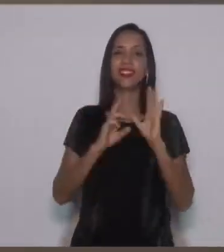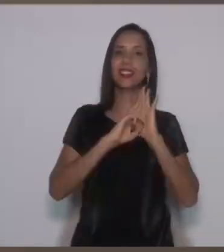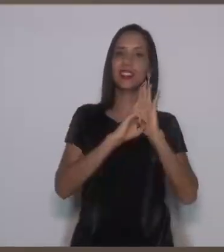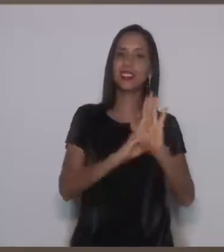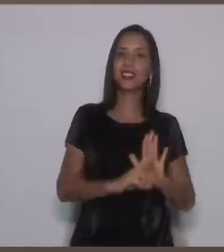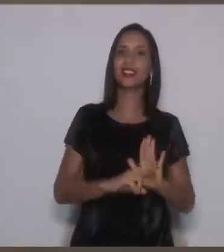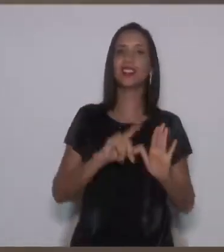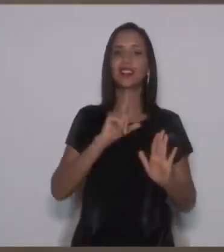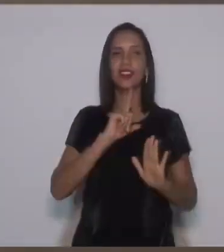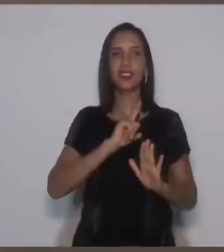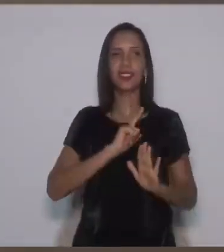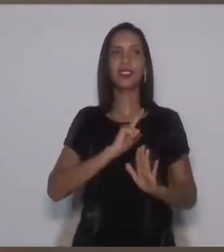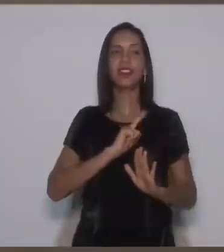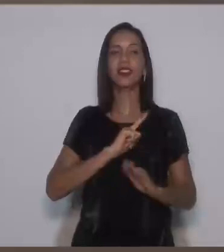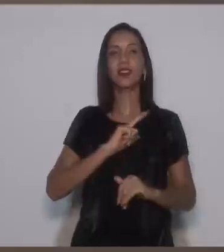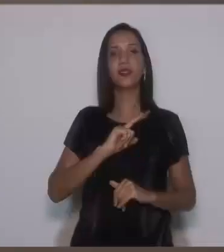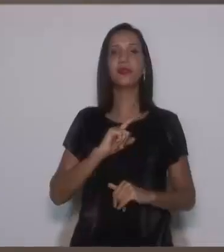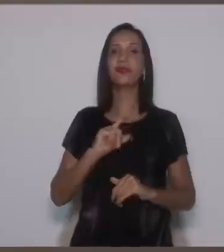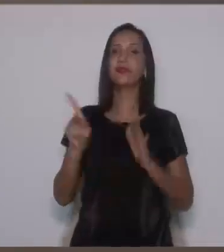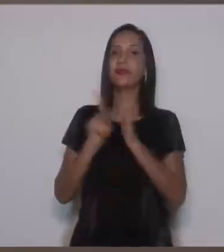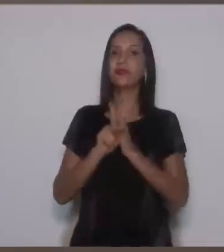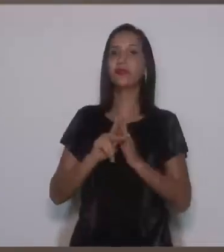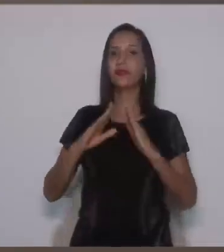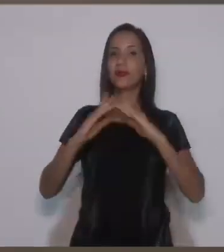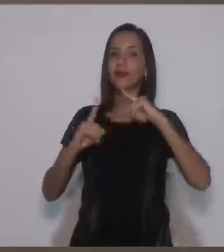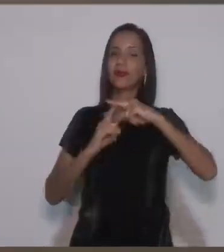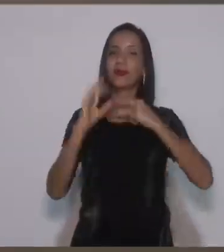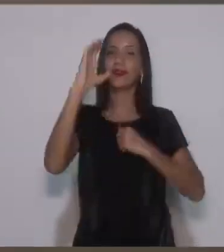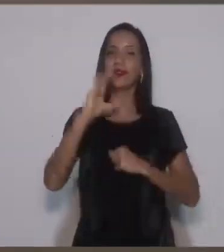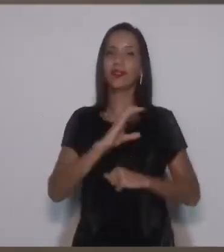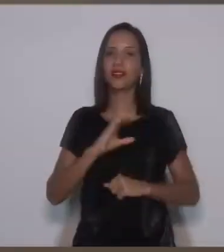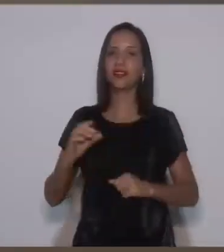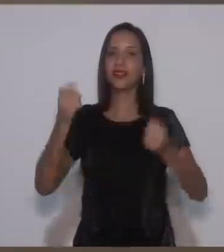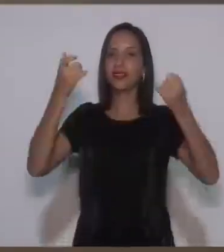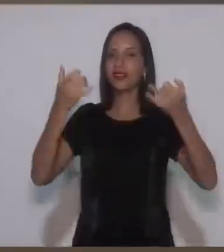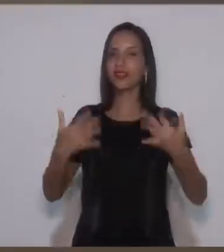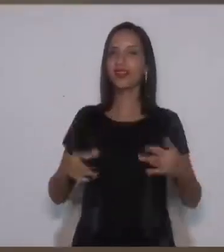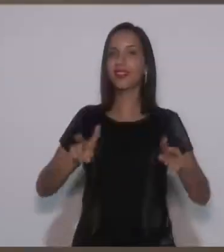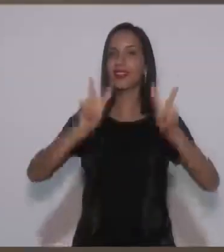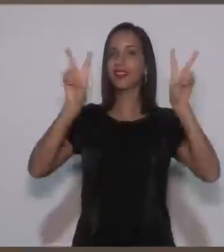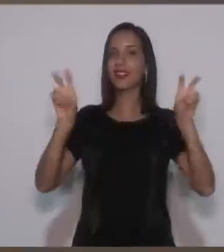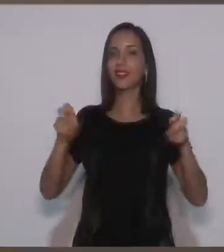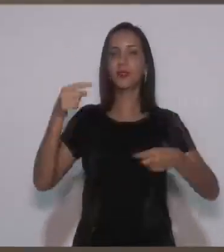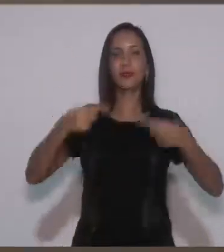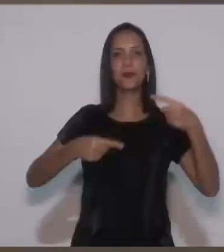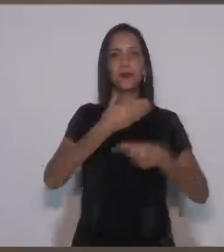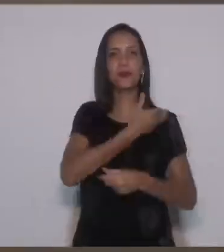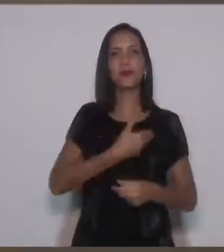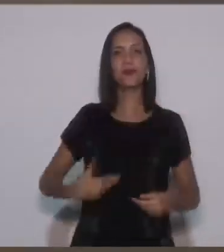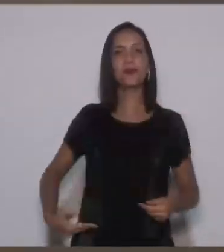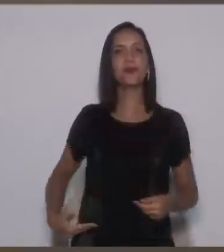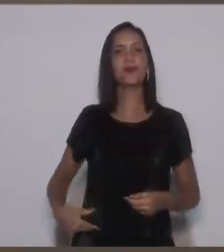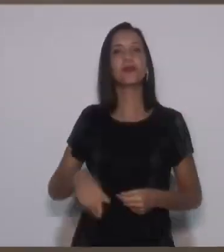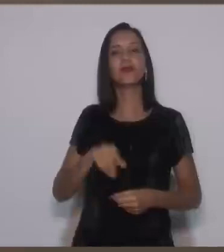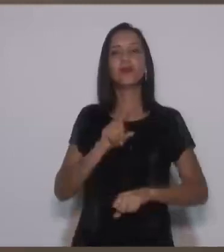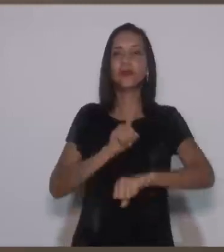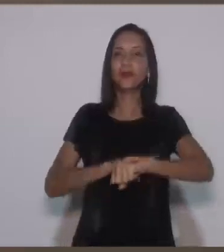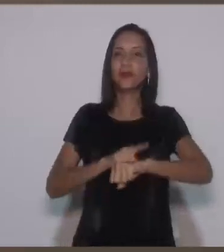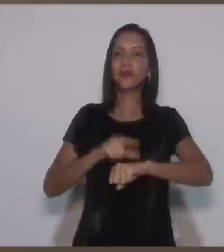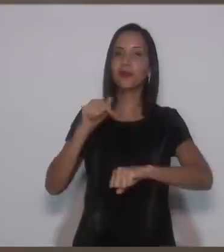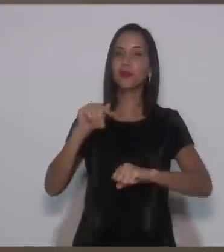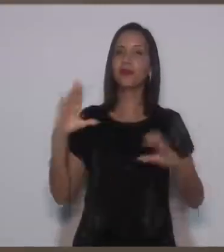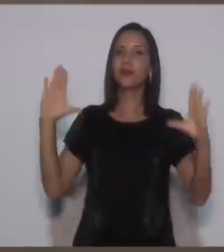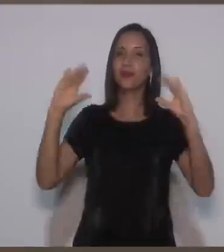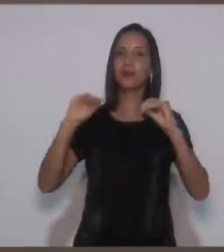da Arquidiocese de Campinas, vai falar sobre política pública. Então, todos estão convidados às 19 horas, dia 20 de março.